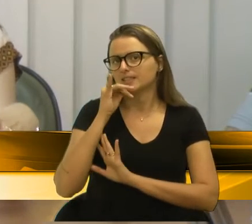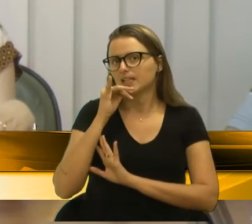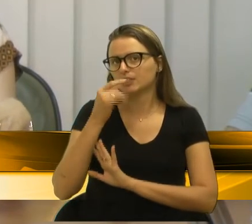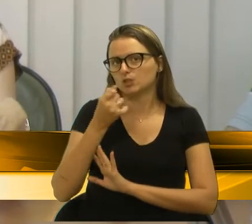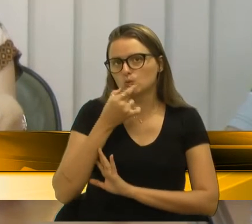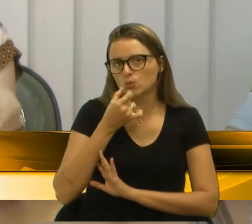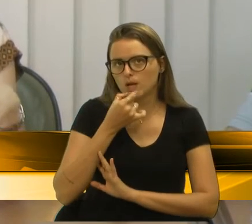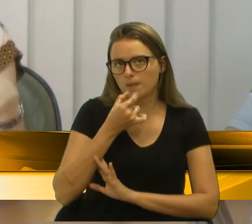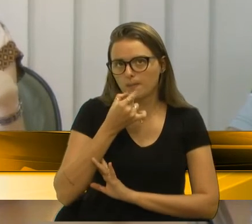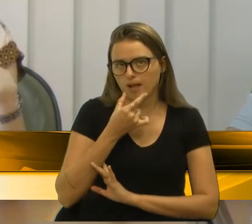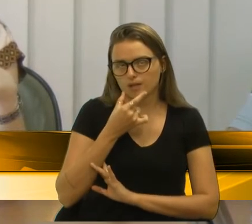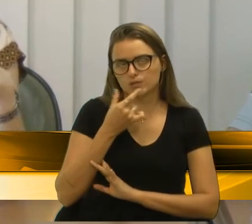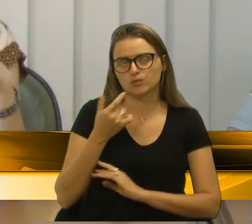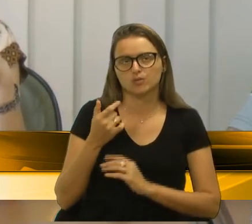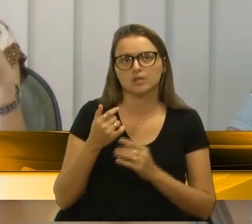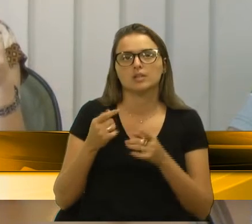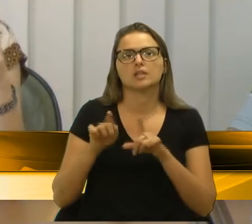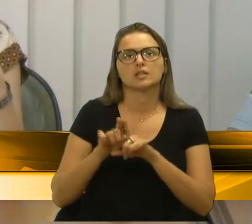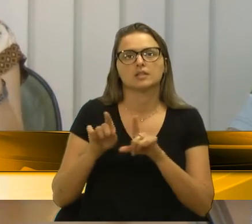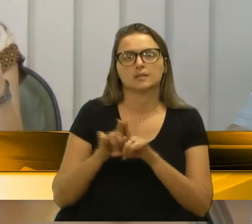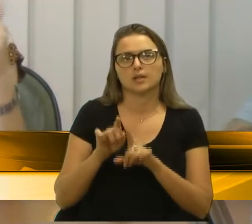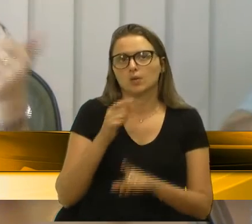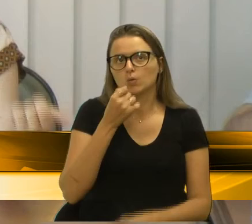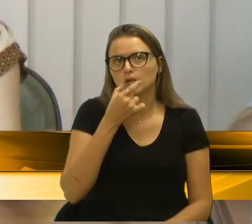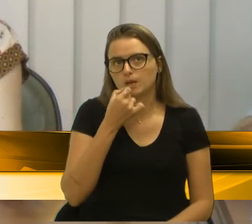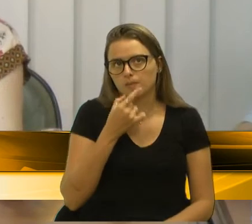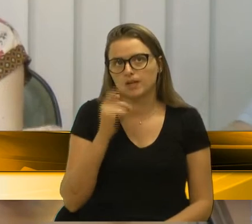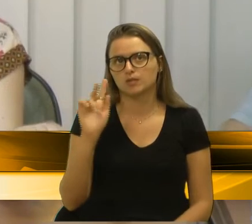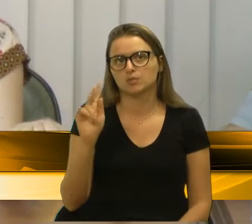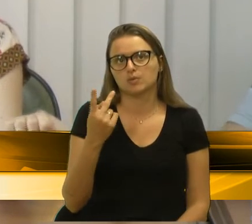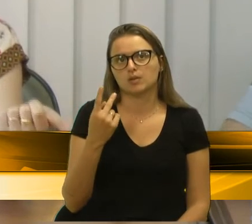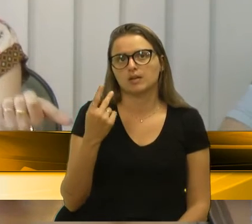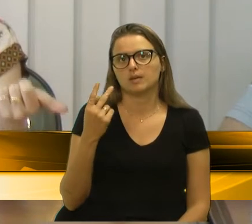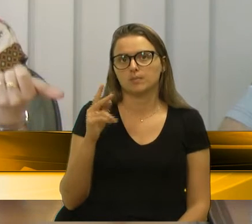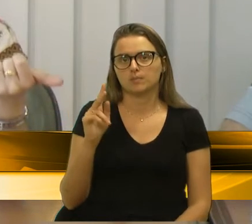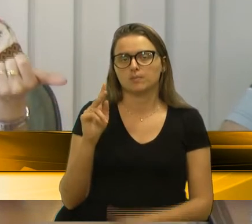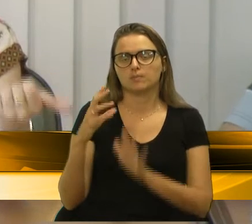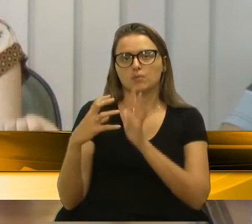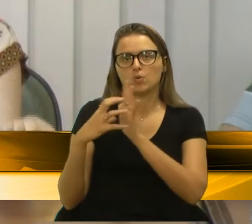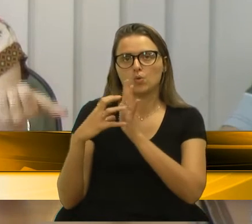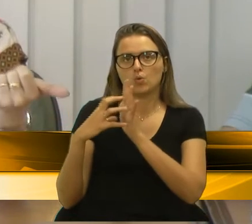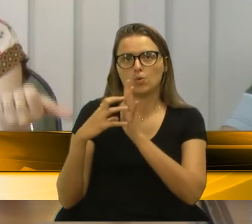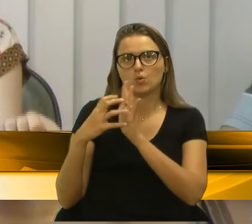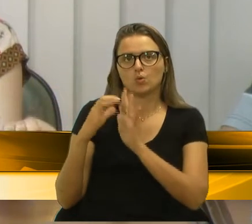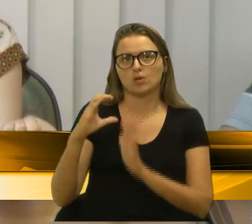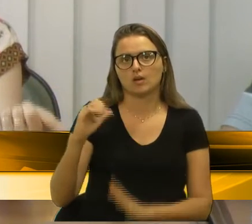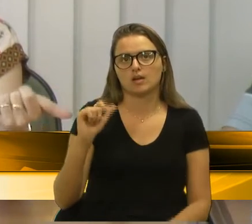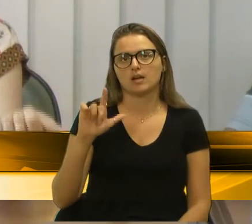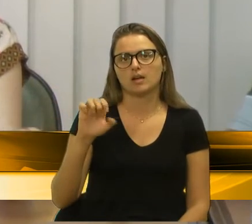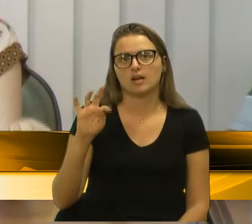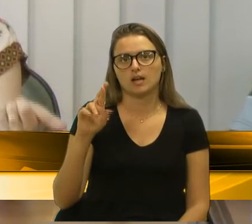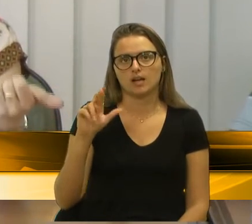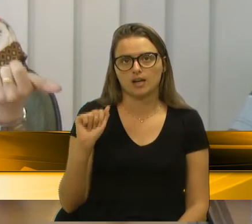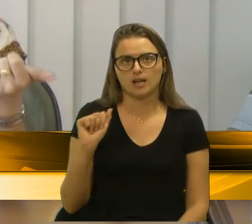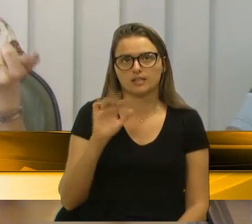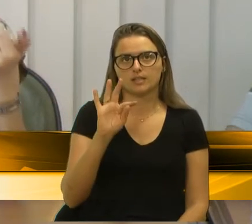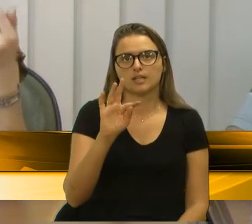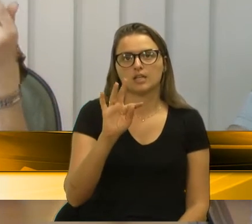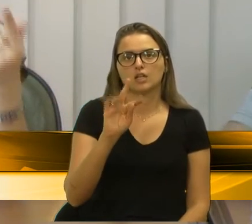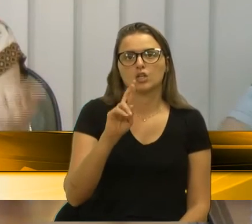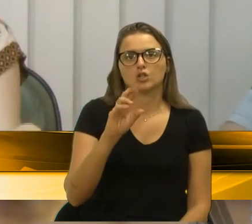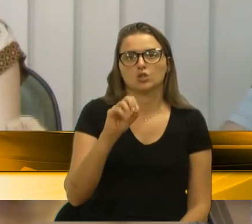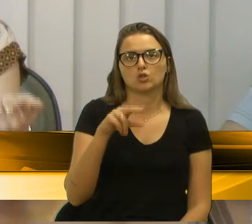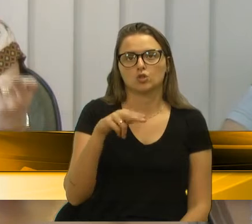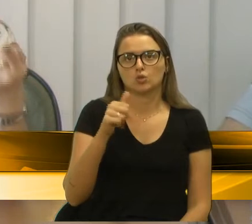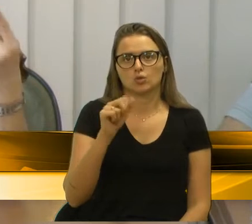medicações, inclusive com medicação que é usada para o HIV, né, que é o Caletra, o Lopinavir, Ritonavir. Existe um